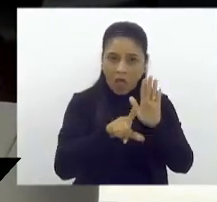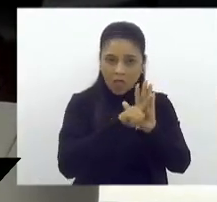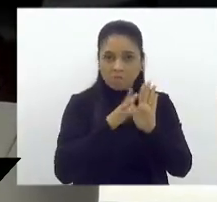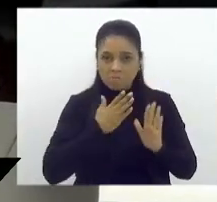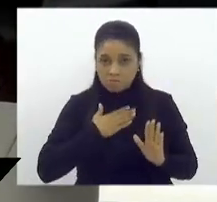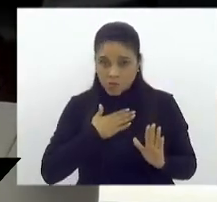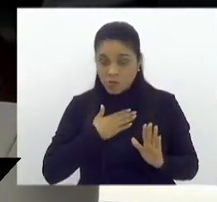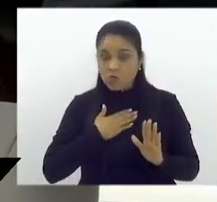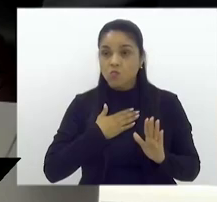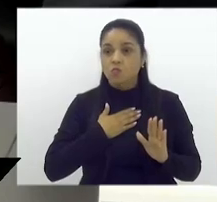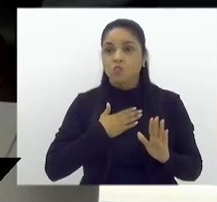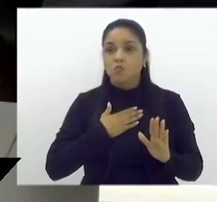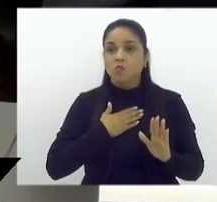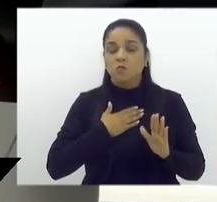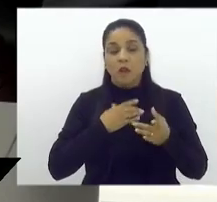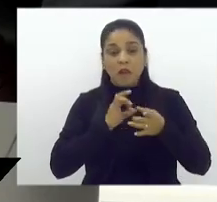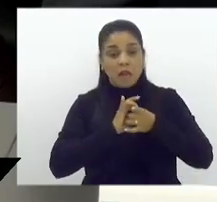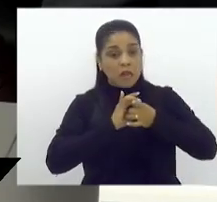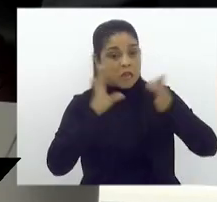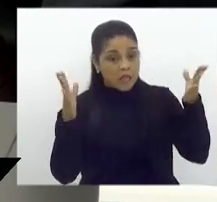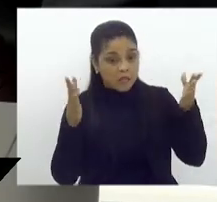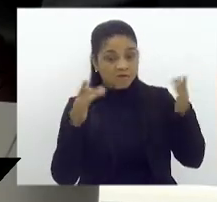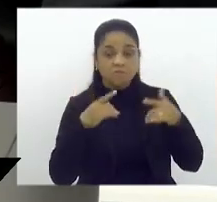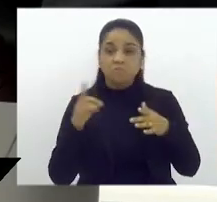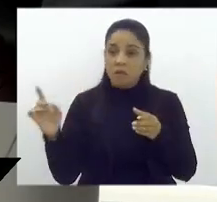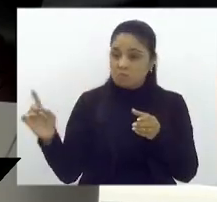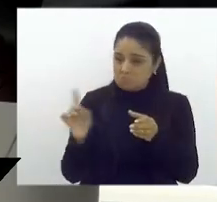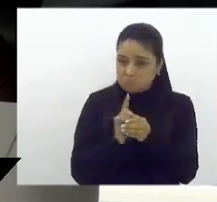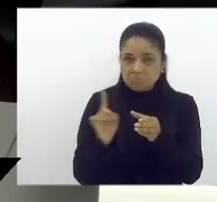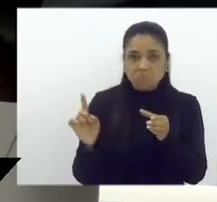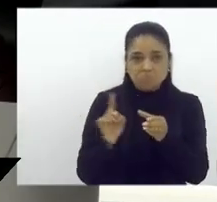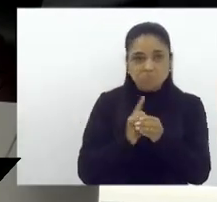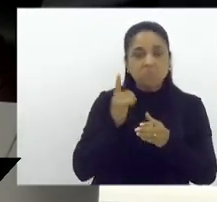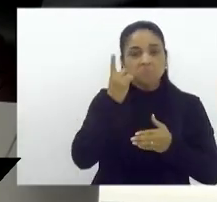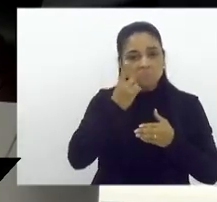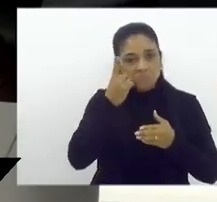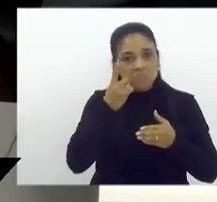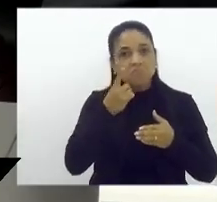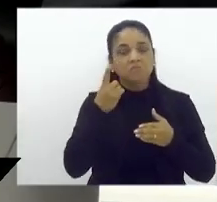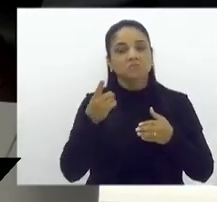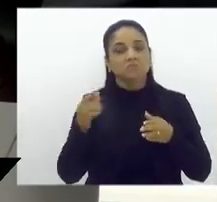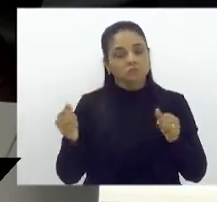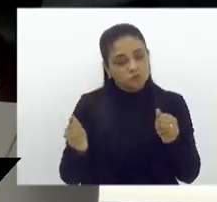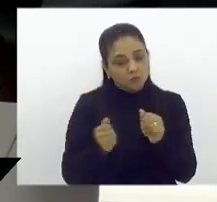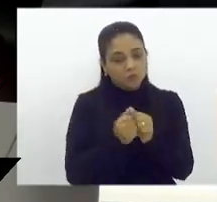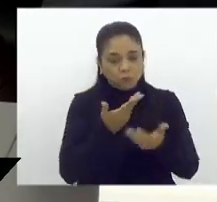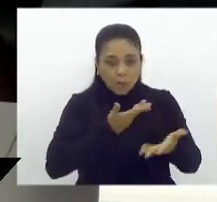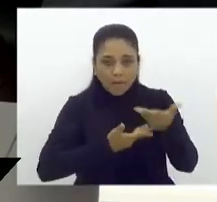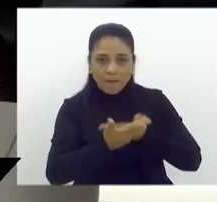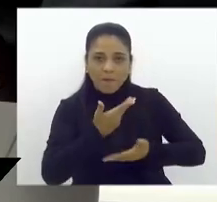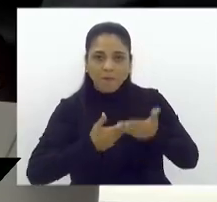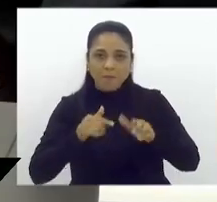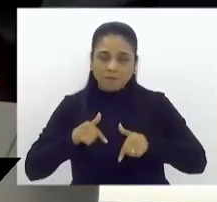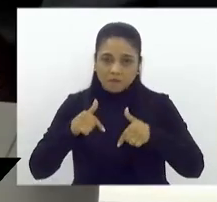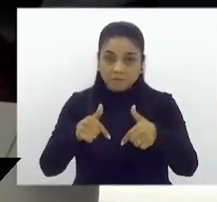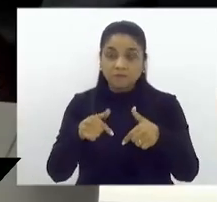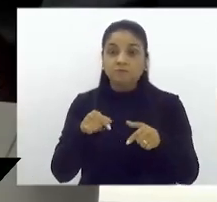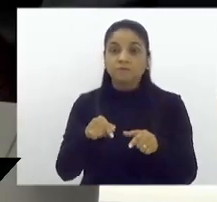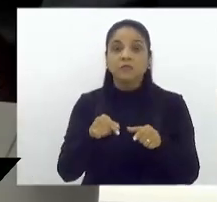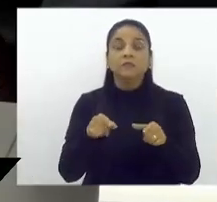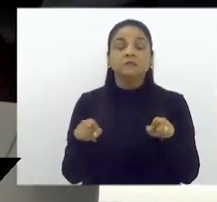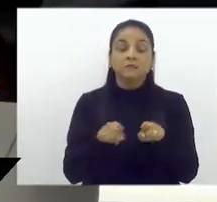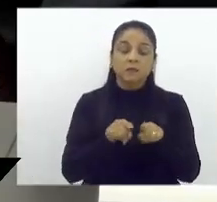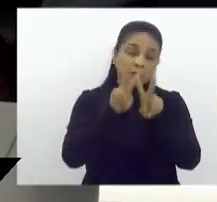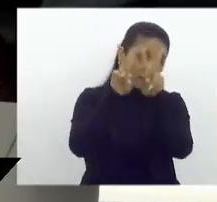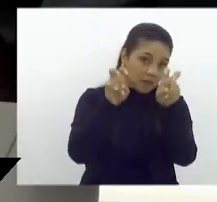também livre e aberto para outros deputados e deputadas que quiserem ser rafileiros conosco, que também trata do